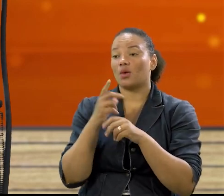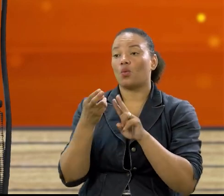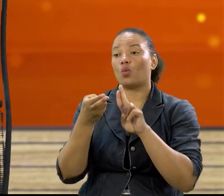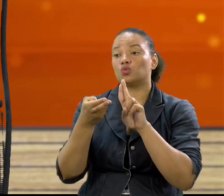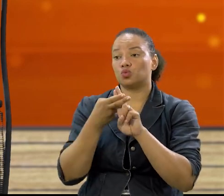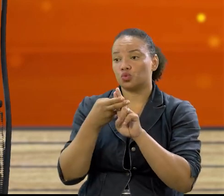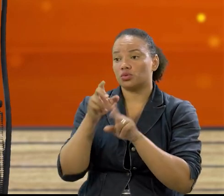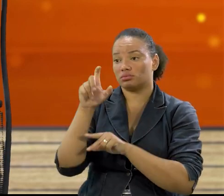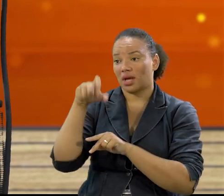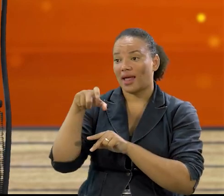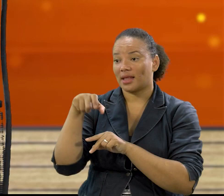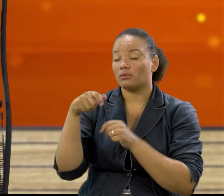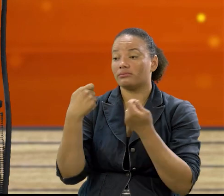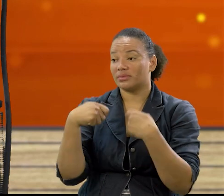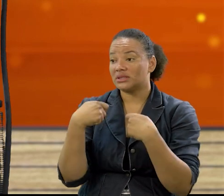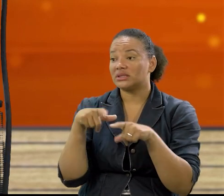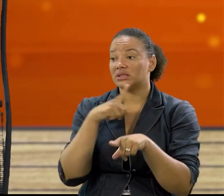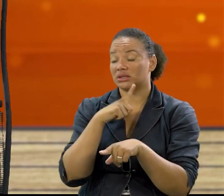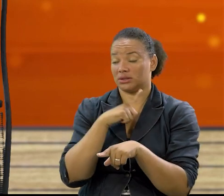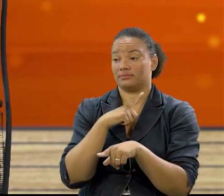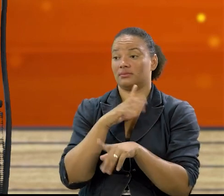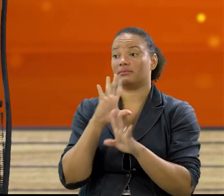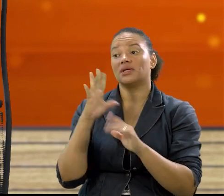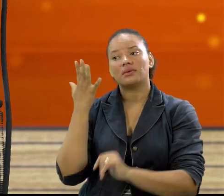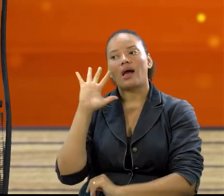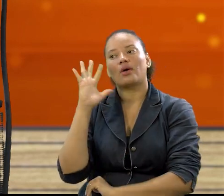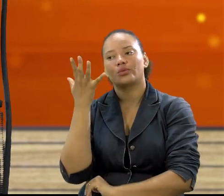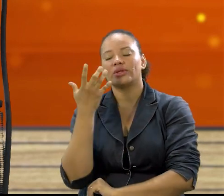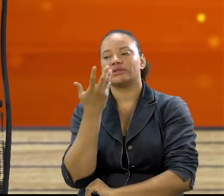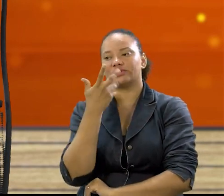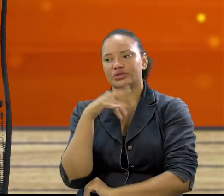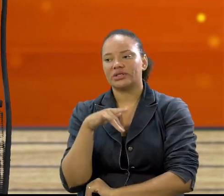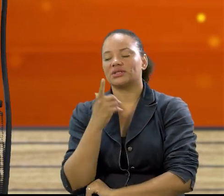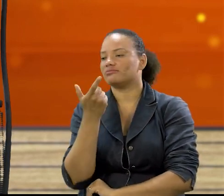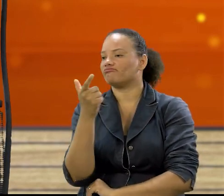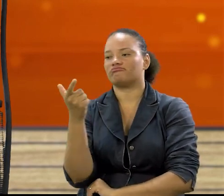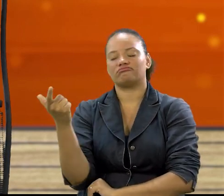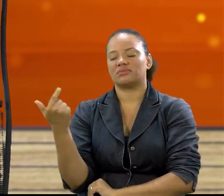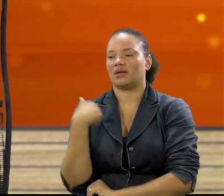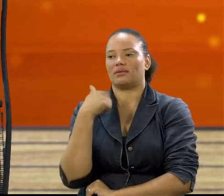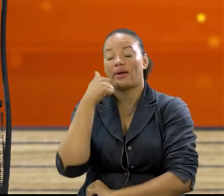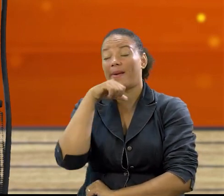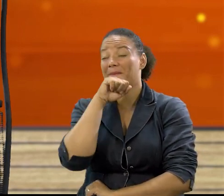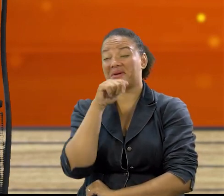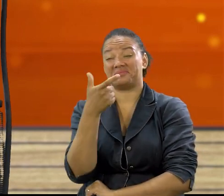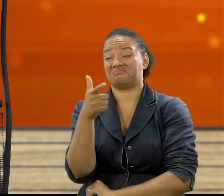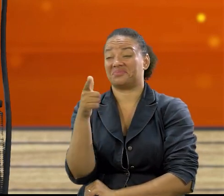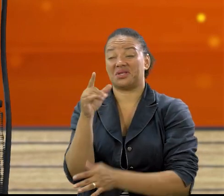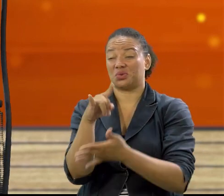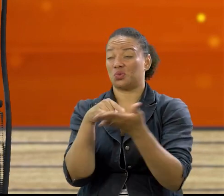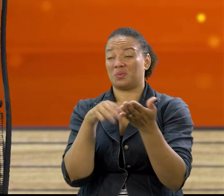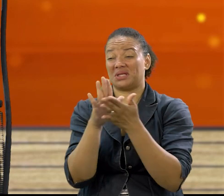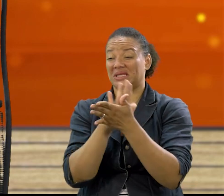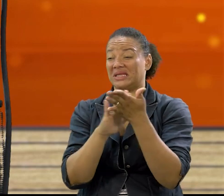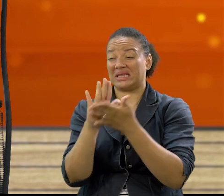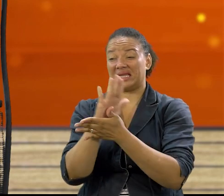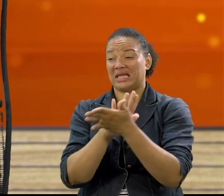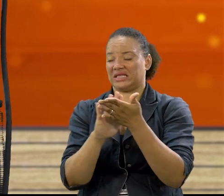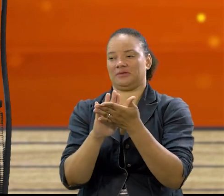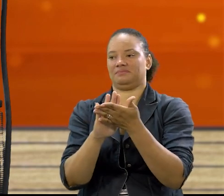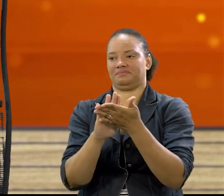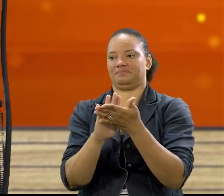susum mas mas acontece de crianças que realmente chegam e as mães não trazem os documentos